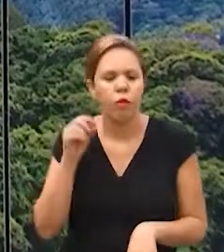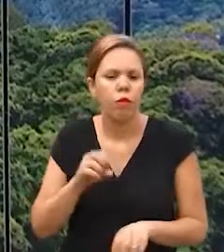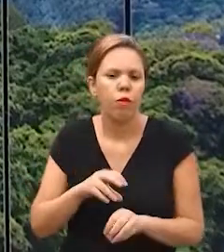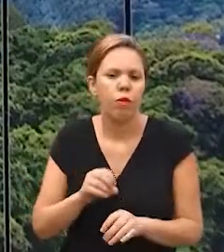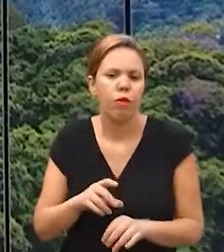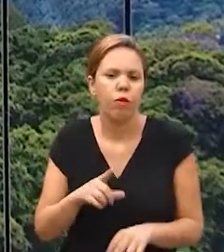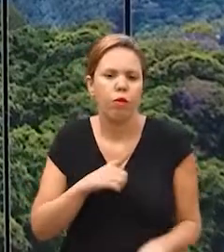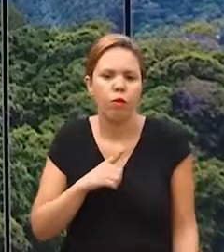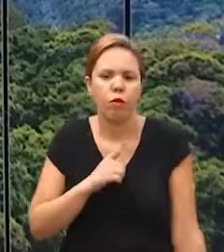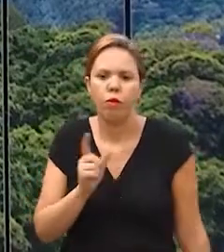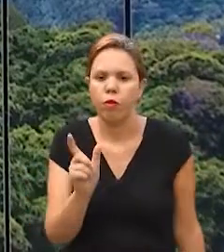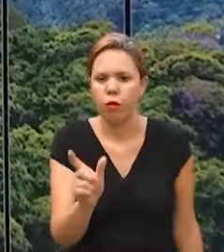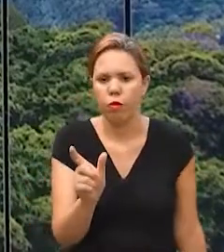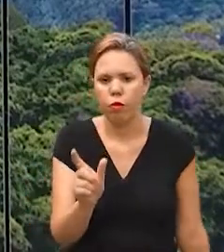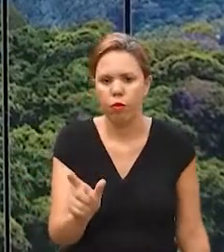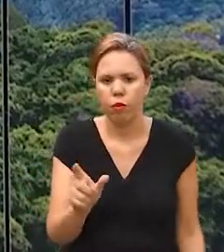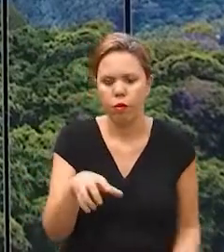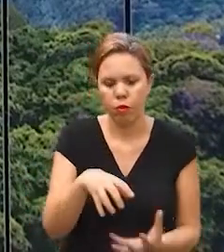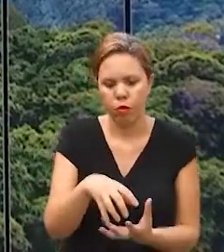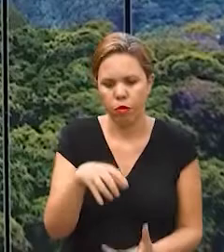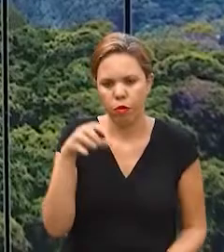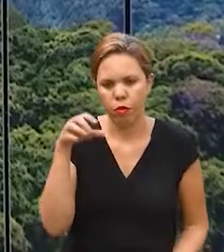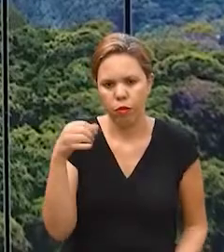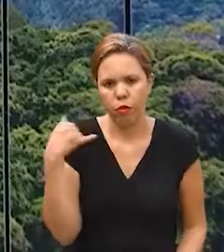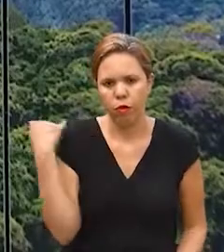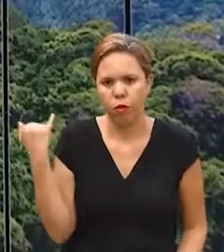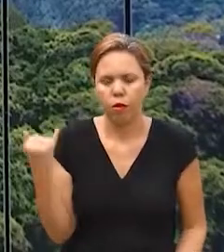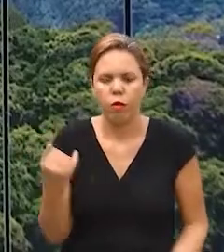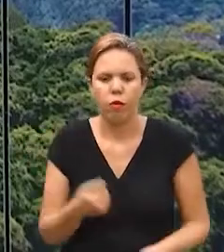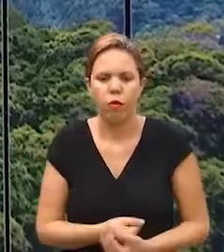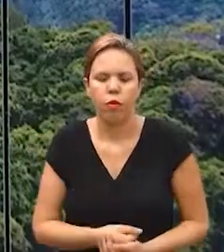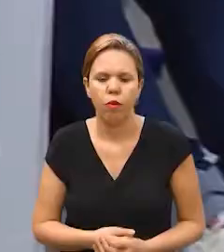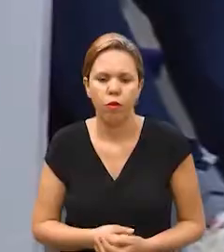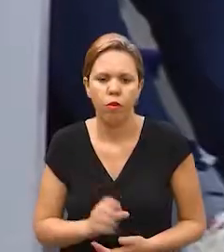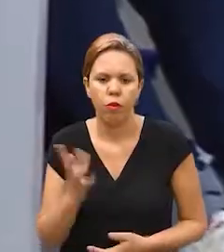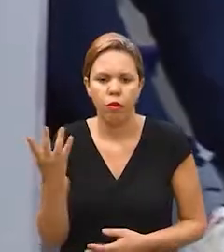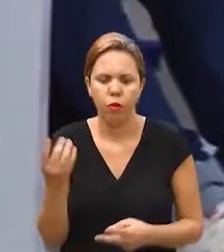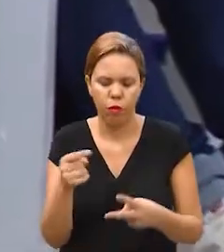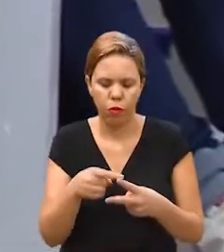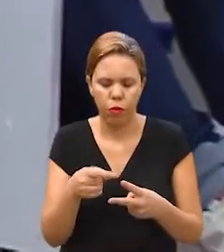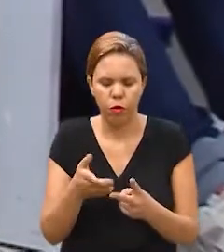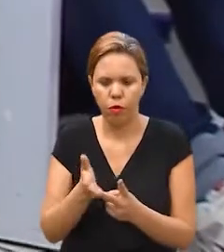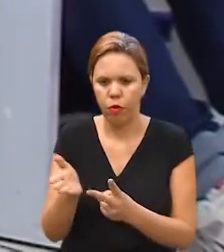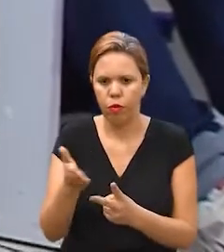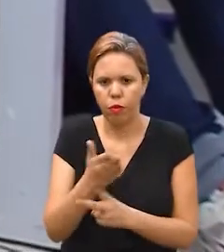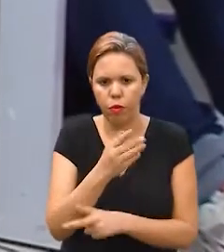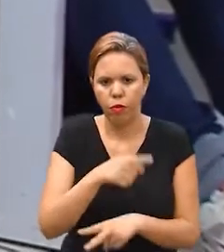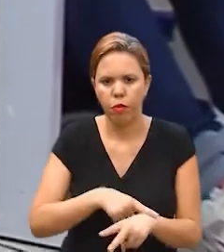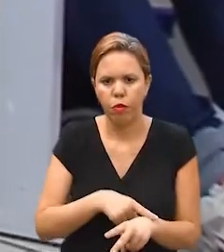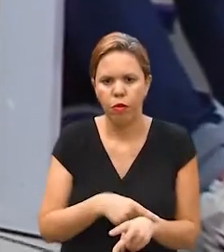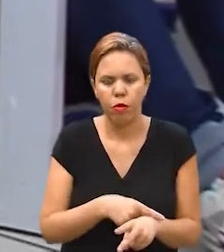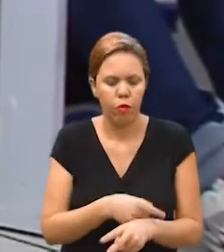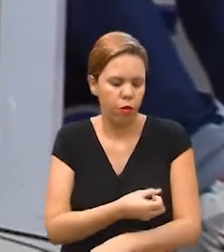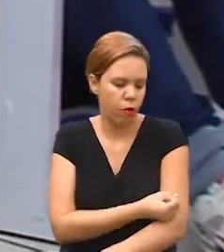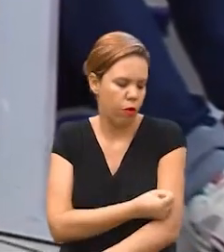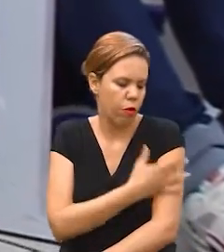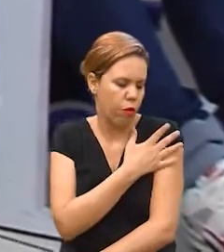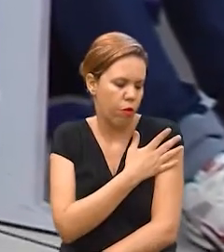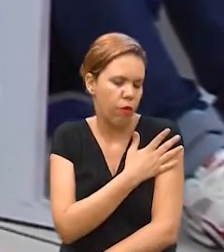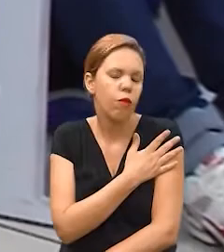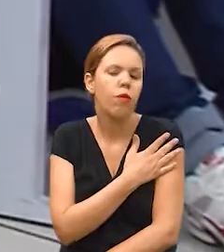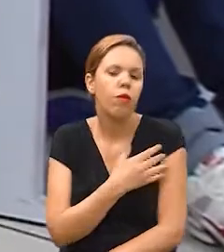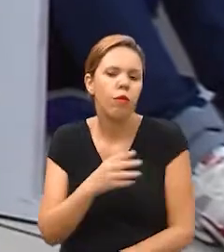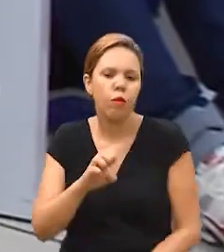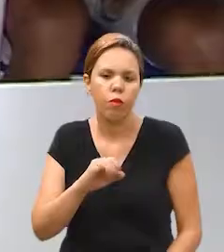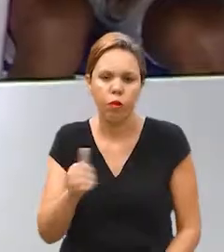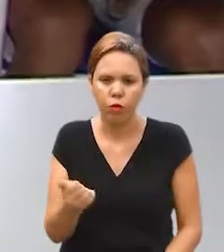ter a terminologia idosos, ele acontece em duas etapas. Nós temos, falando do ensino fundamental,